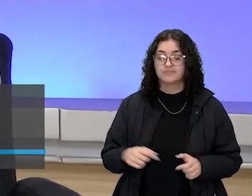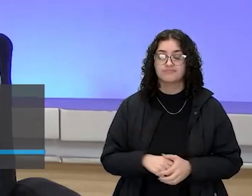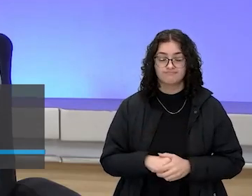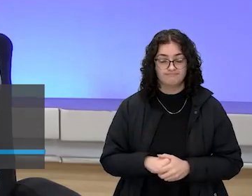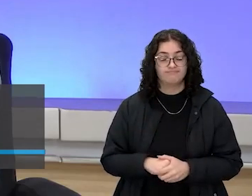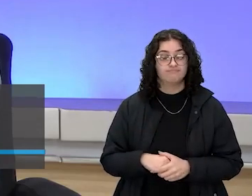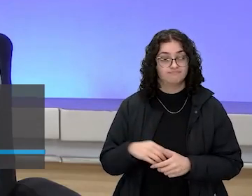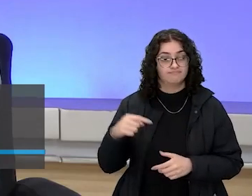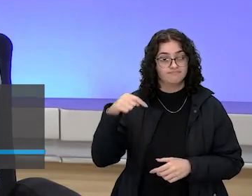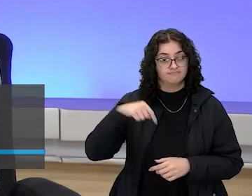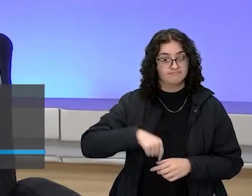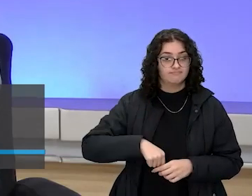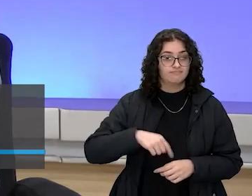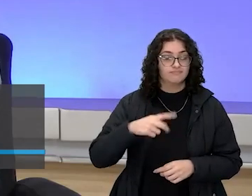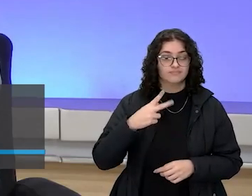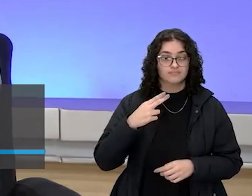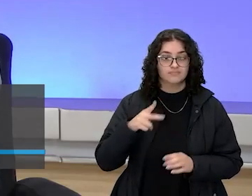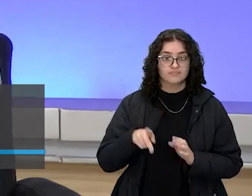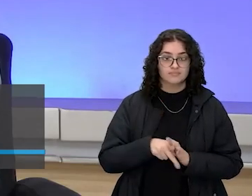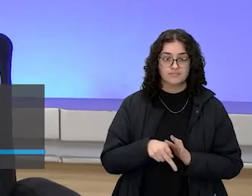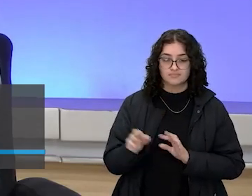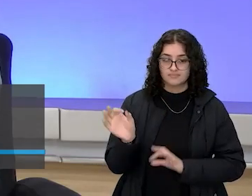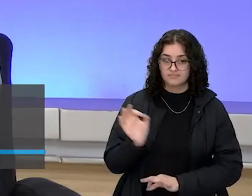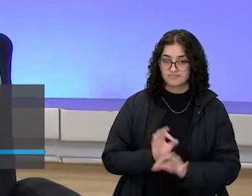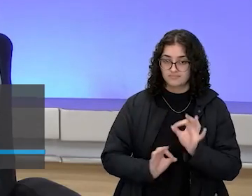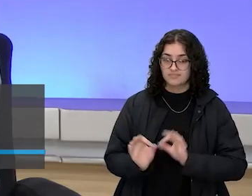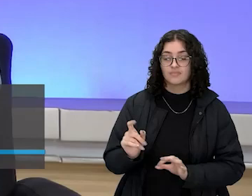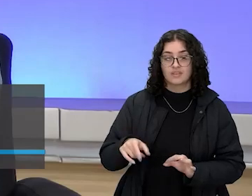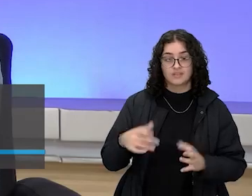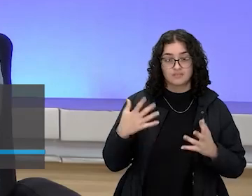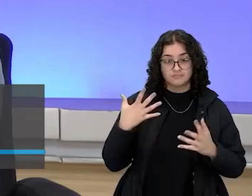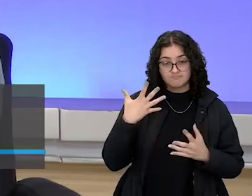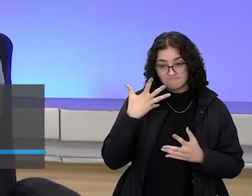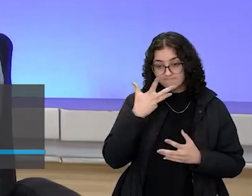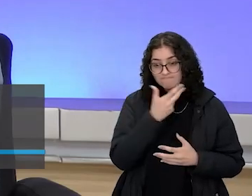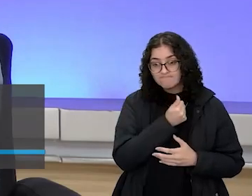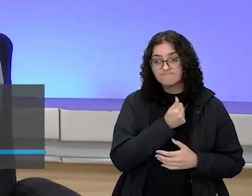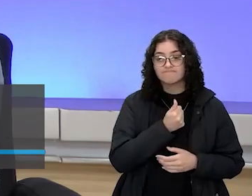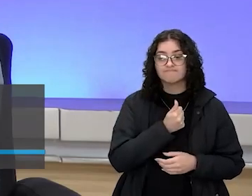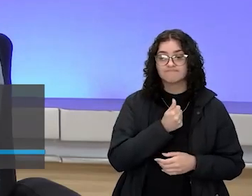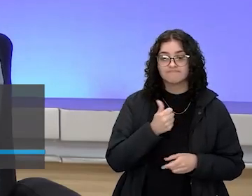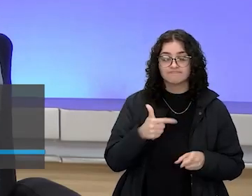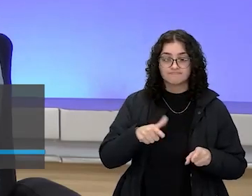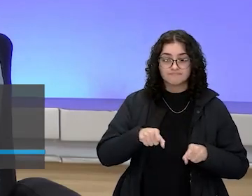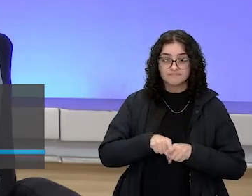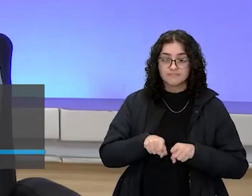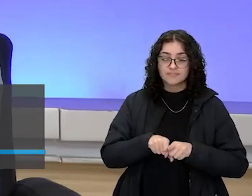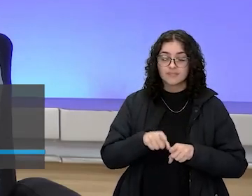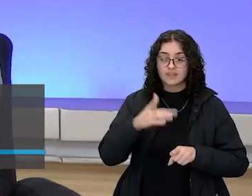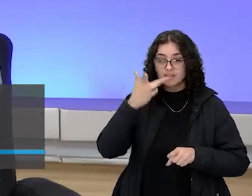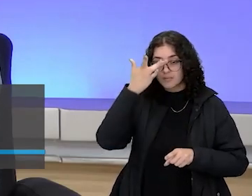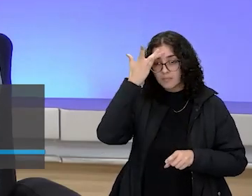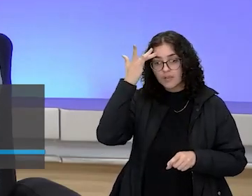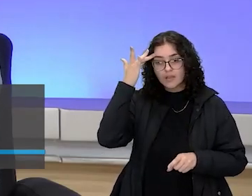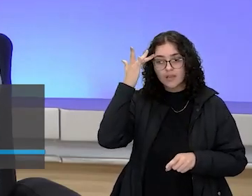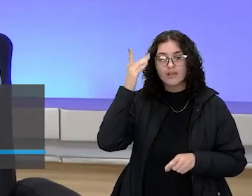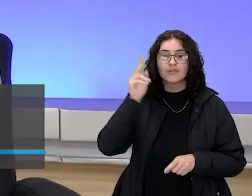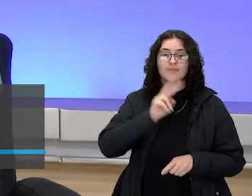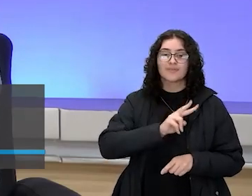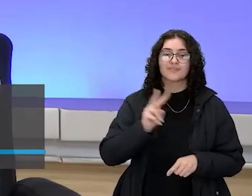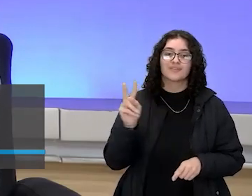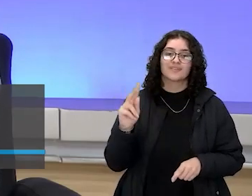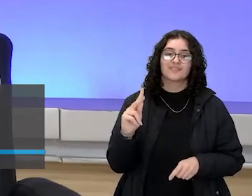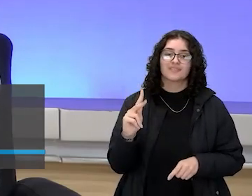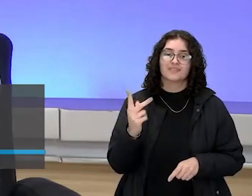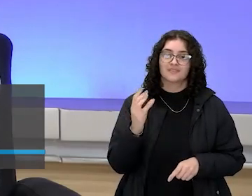foi inserida aqui como planta ornamental e que é muito bonita. E que, inclusive, né, algumas pessoas são agraciadas pelo seu nome.